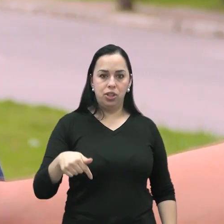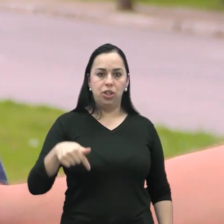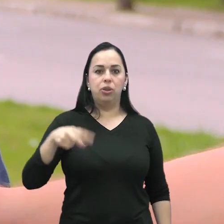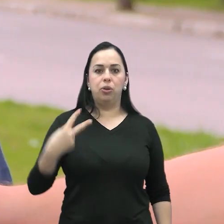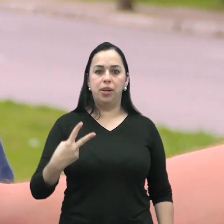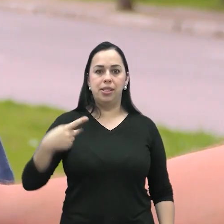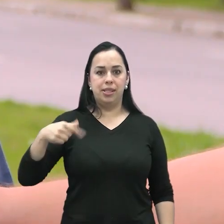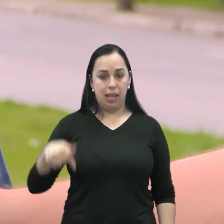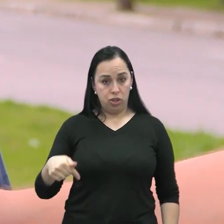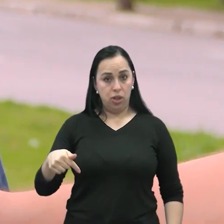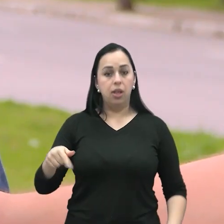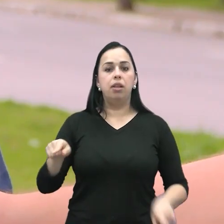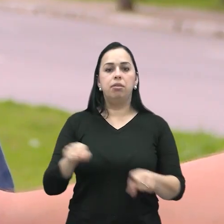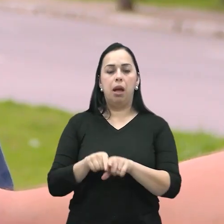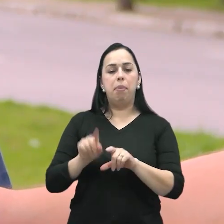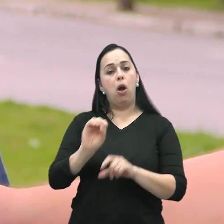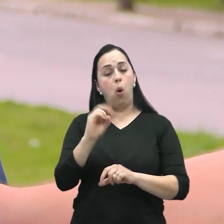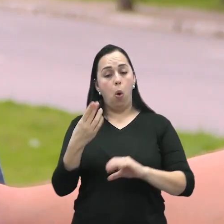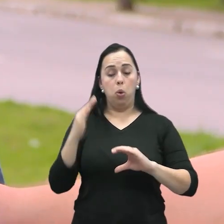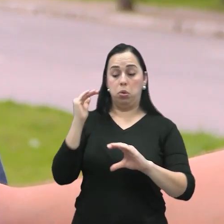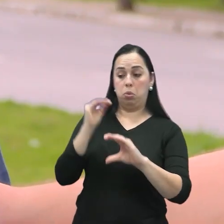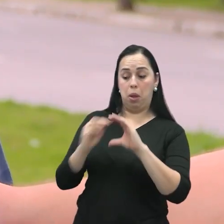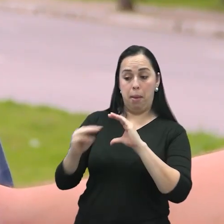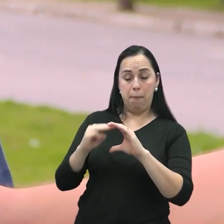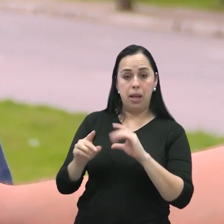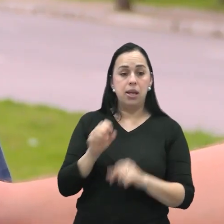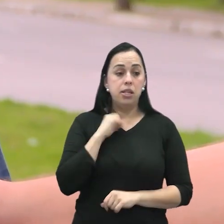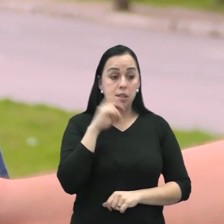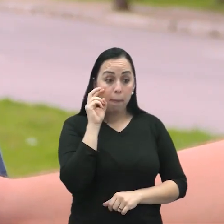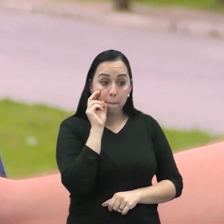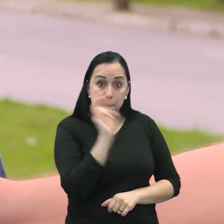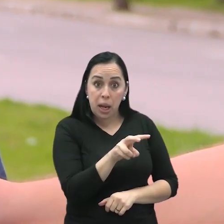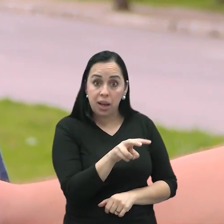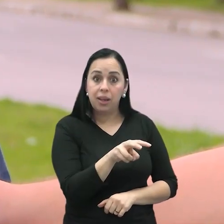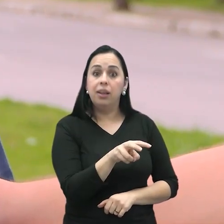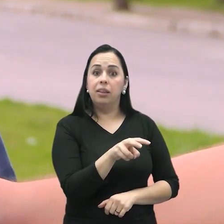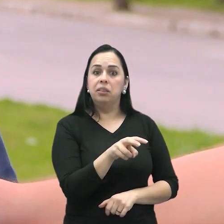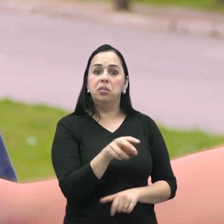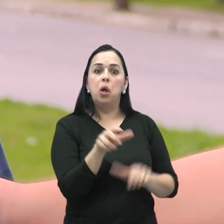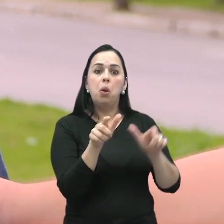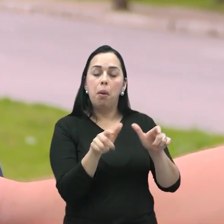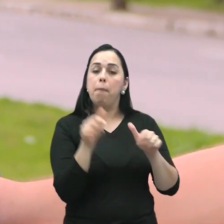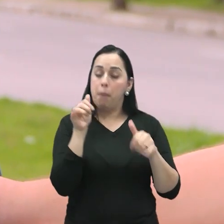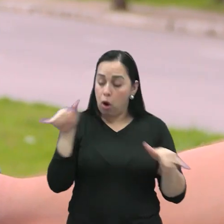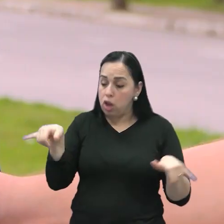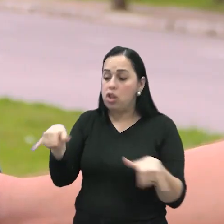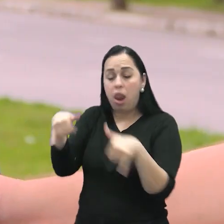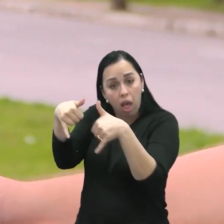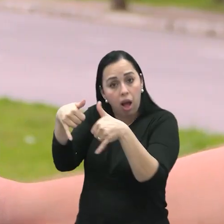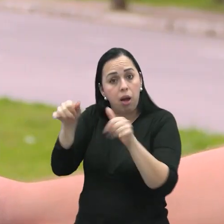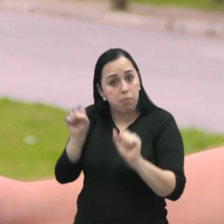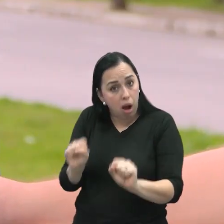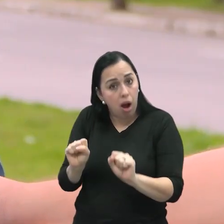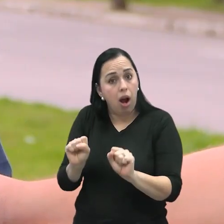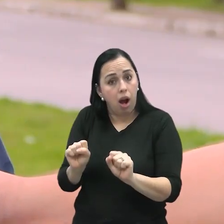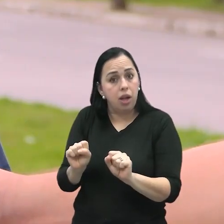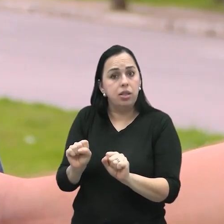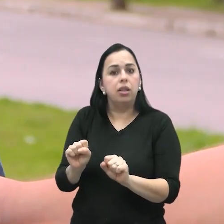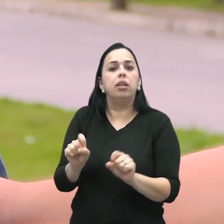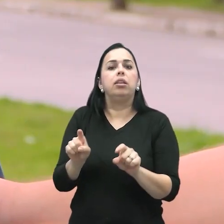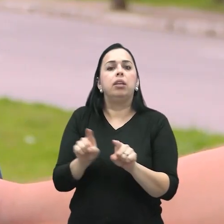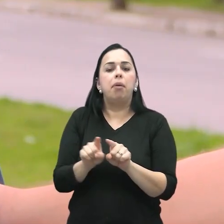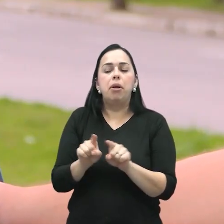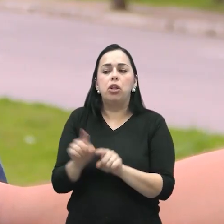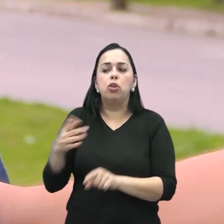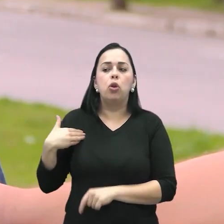3947-8727, né? Ou via e-mail, ou via 156. Se notar a presença desses animais em algum ponto da cidade, pode notificar, que a gente